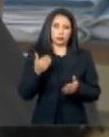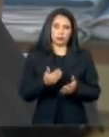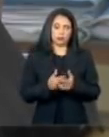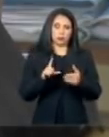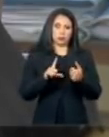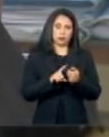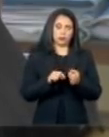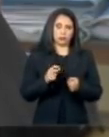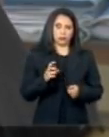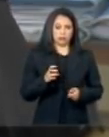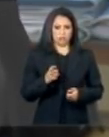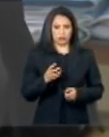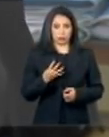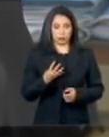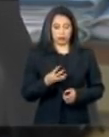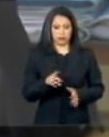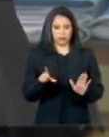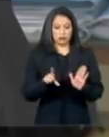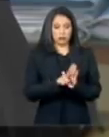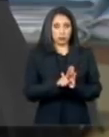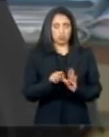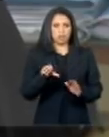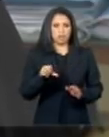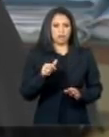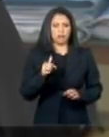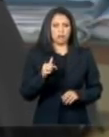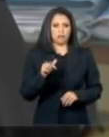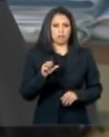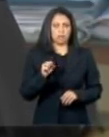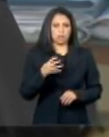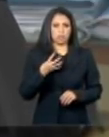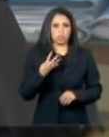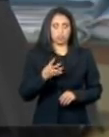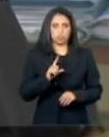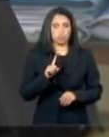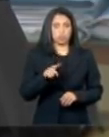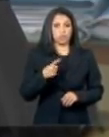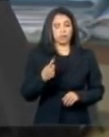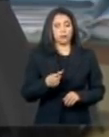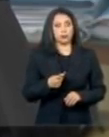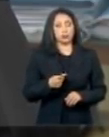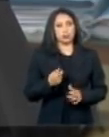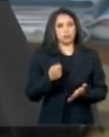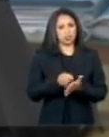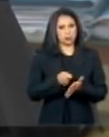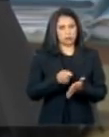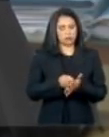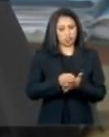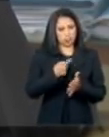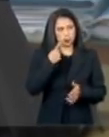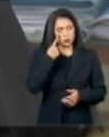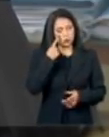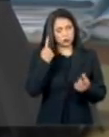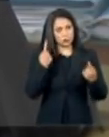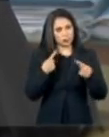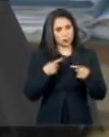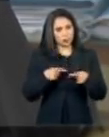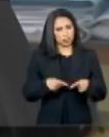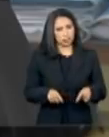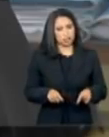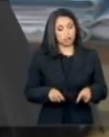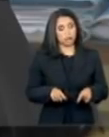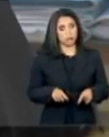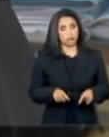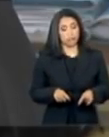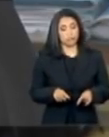54 da lei 9 784 tampouco a exigência de observância do contraditório ao contraditório e